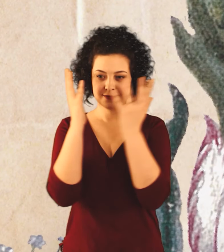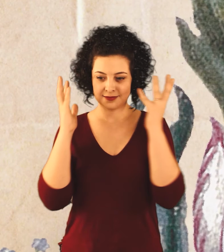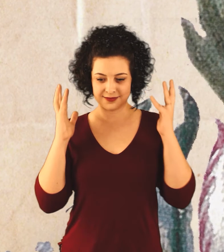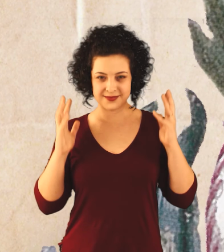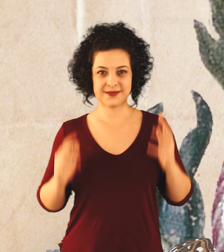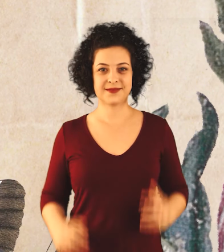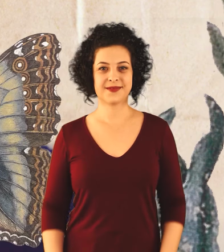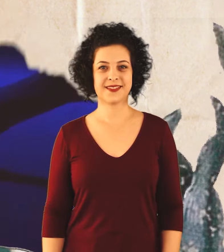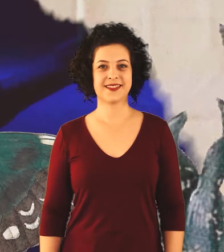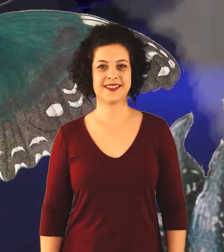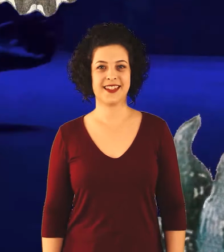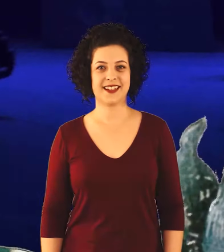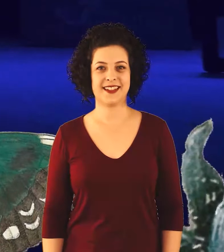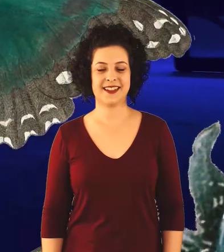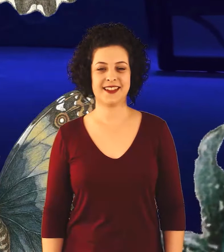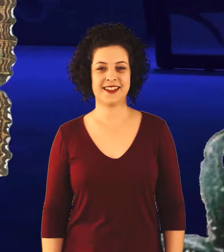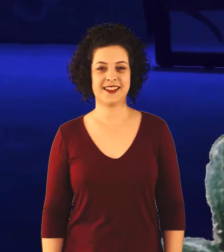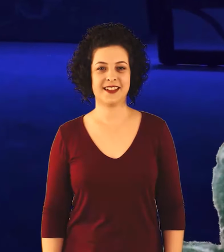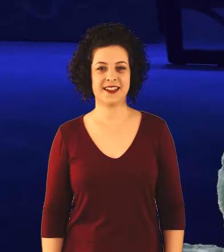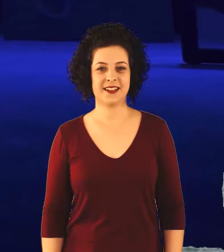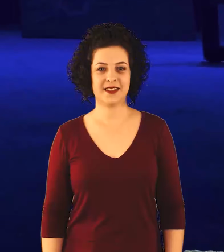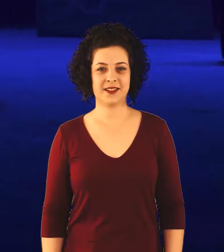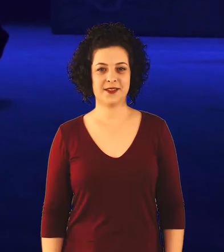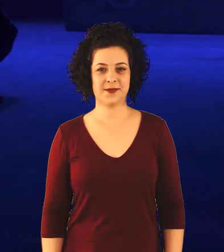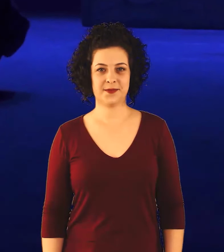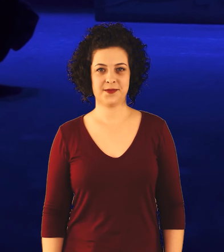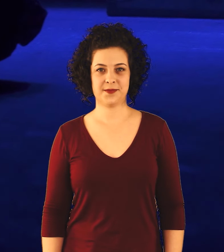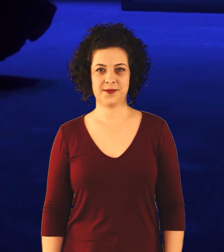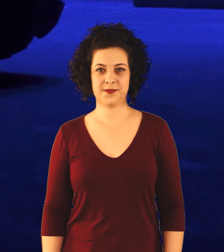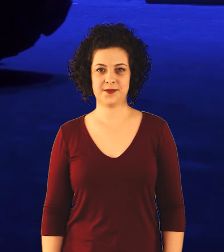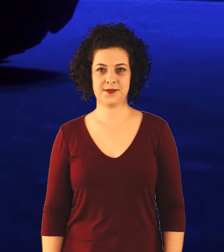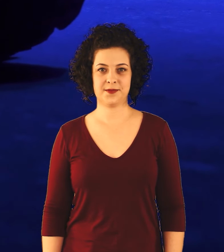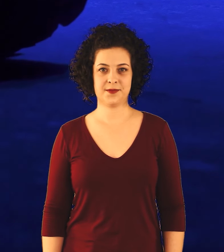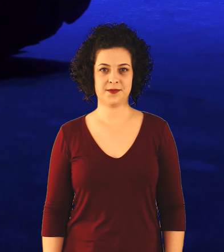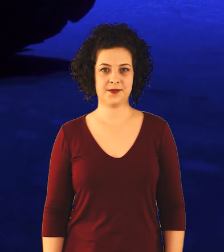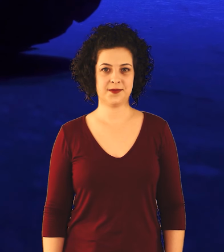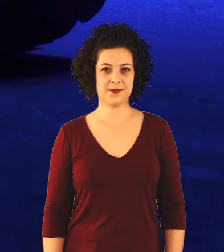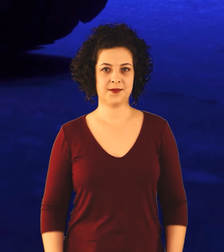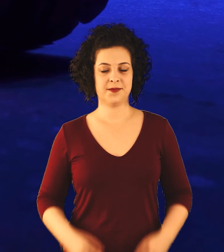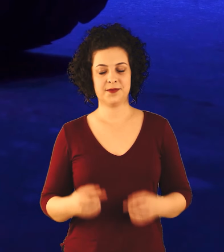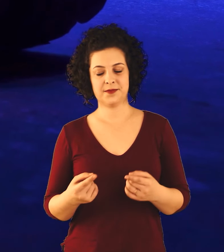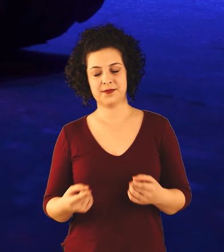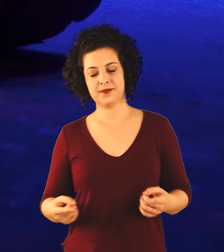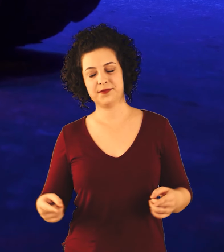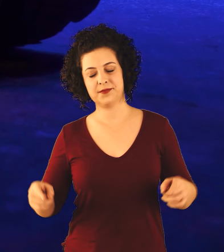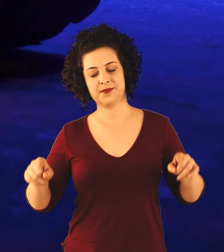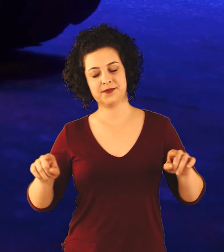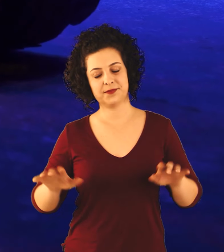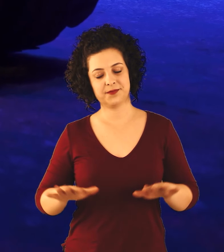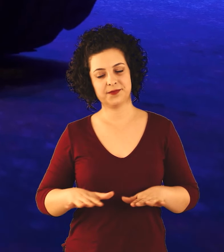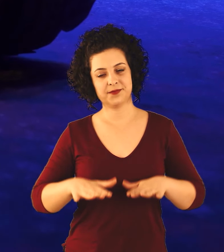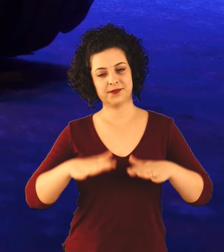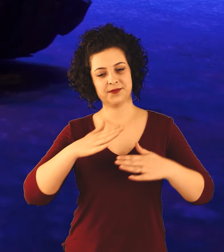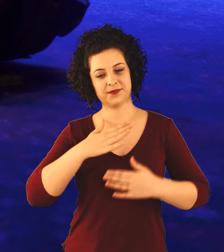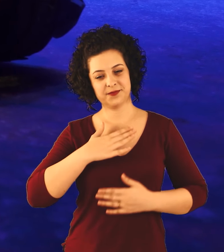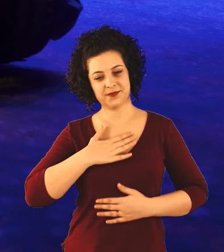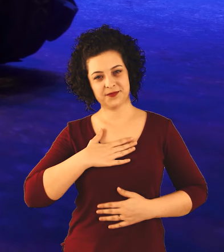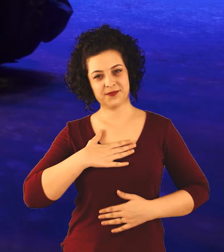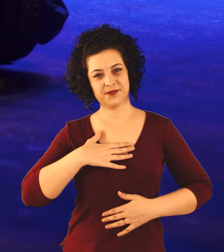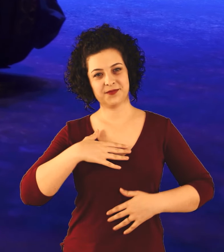episódio 5. Eu sou a natureza. Ilustrações de borboletas que cruzam o espaço revelando o palco azulado escuro. Maria está